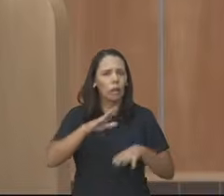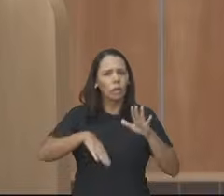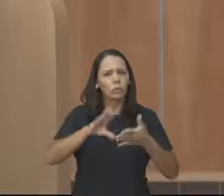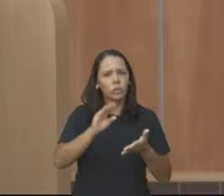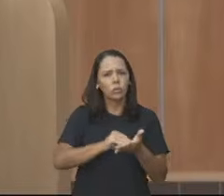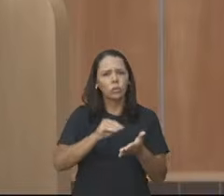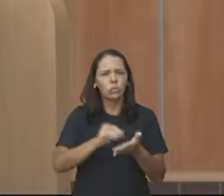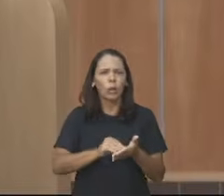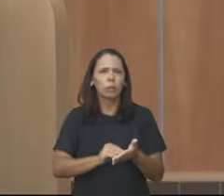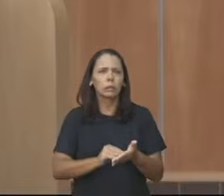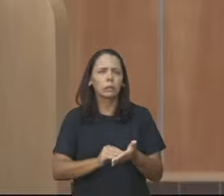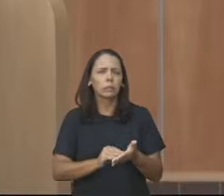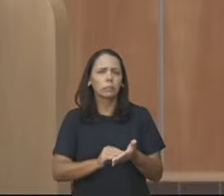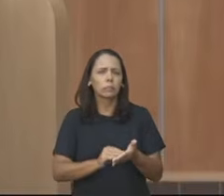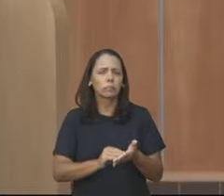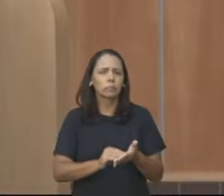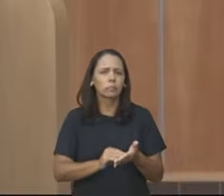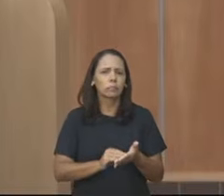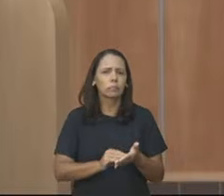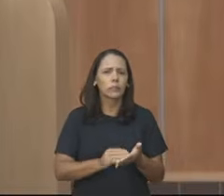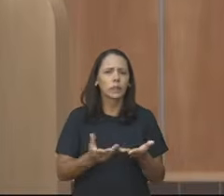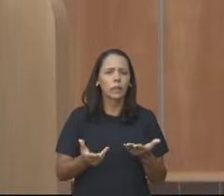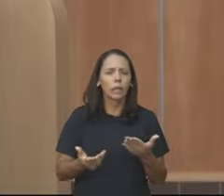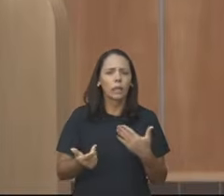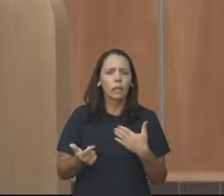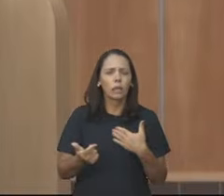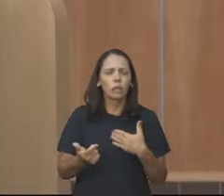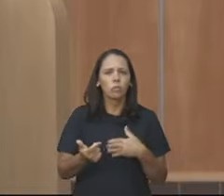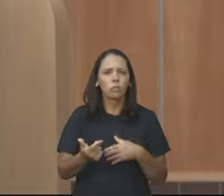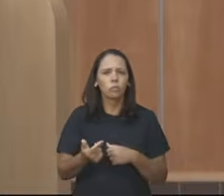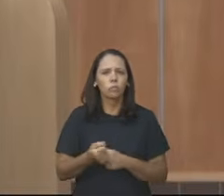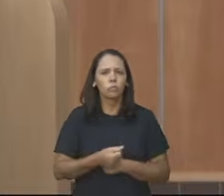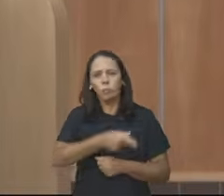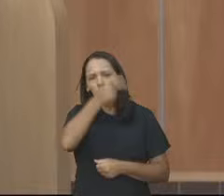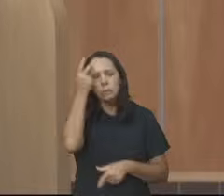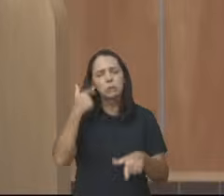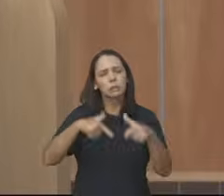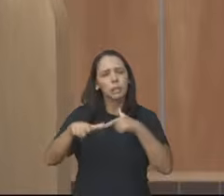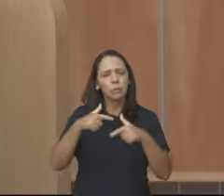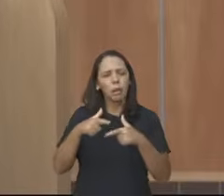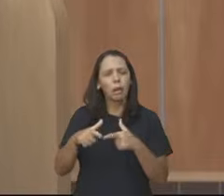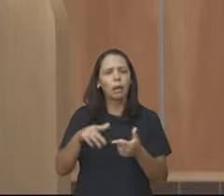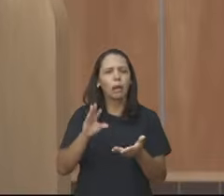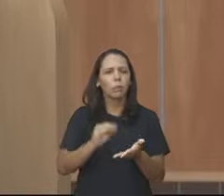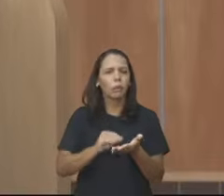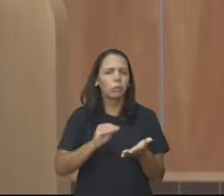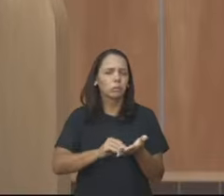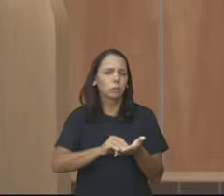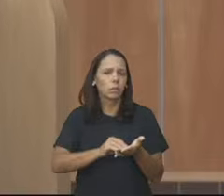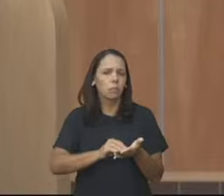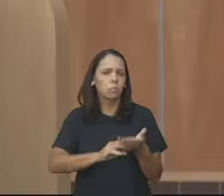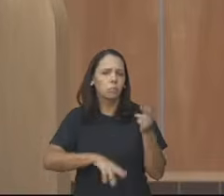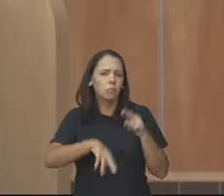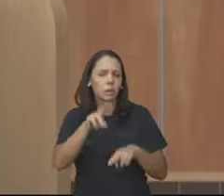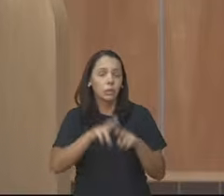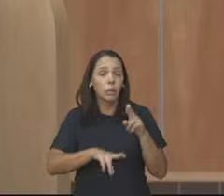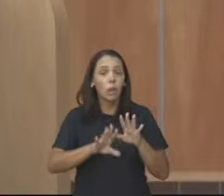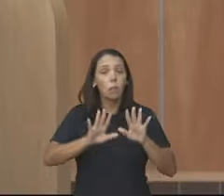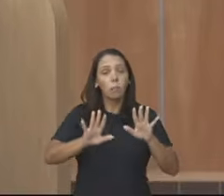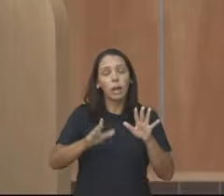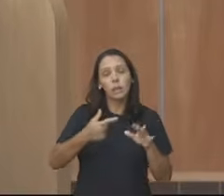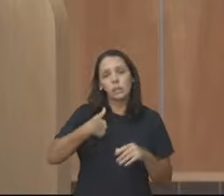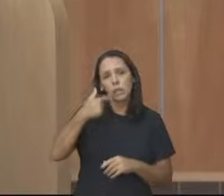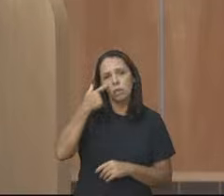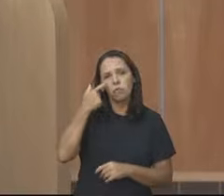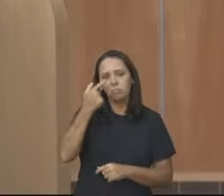de funcionário, falta de recurso, mas eu pude ver o quanto que esses trabalhadores se esforçam para darem o